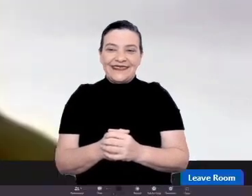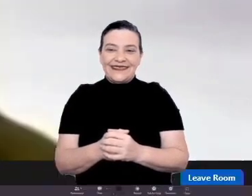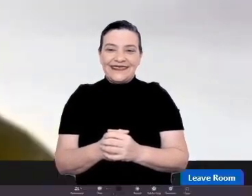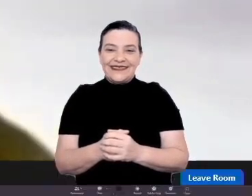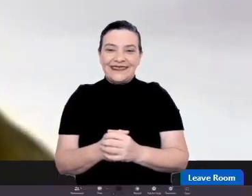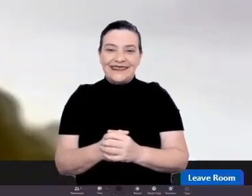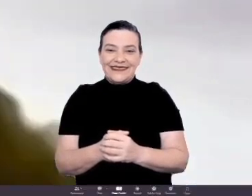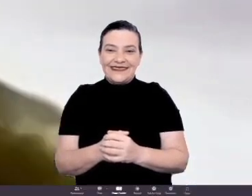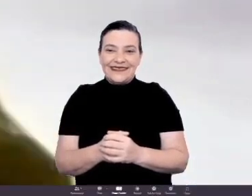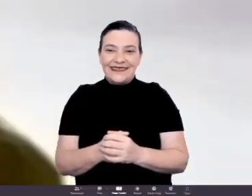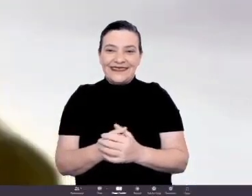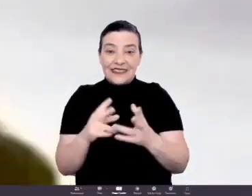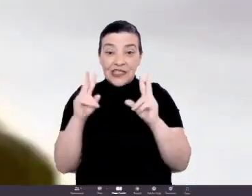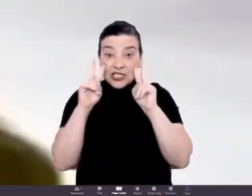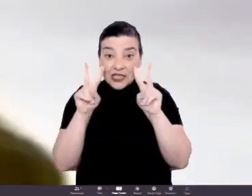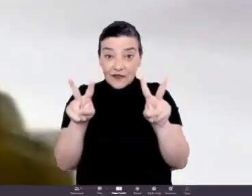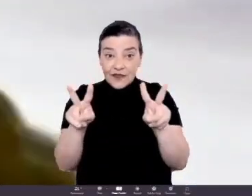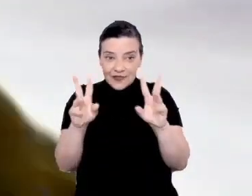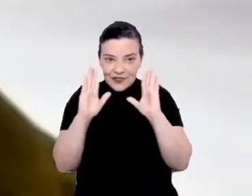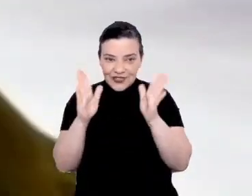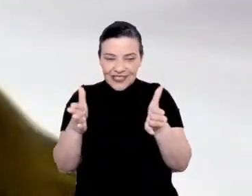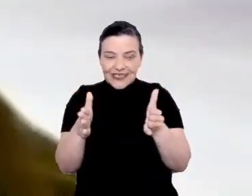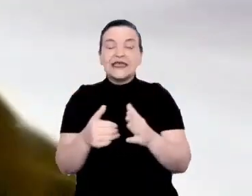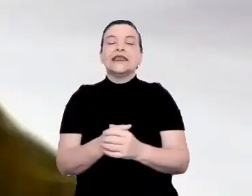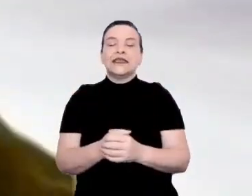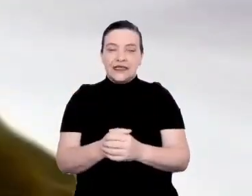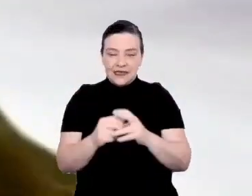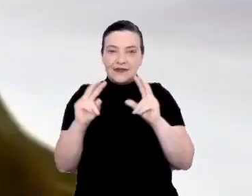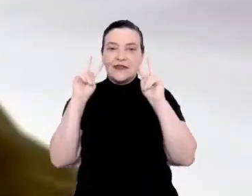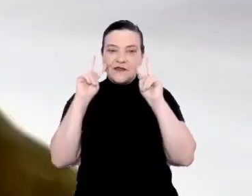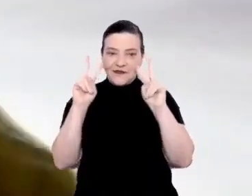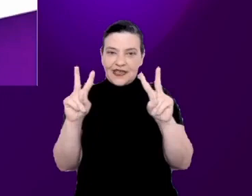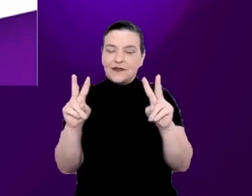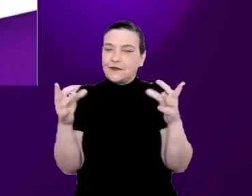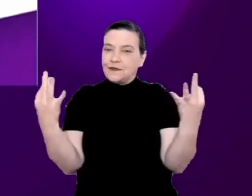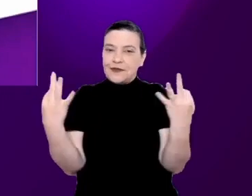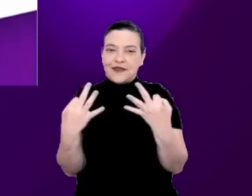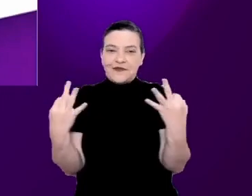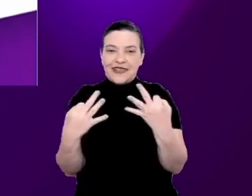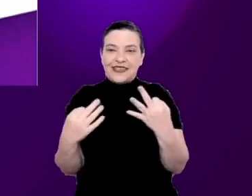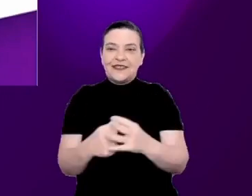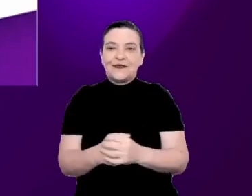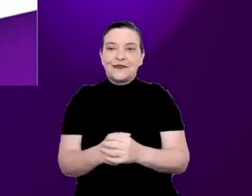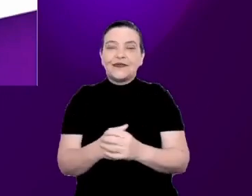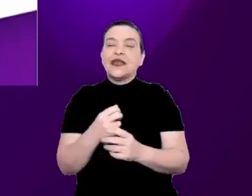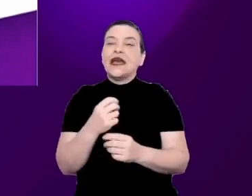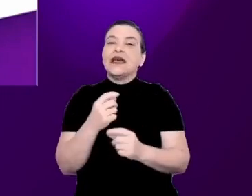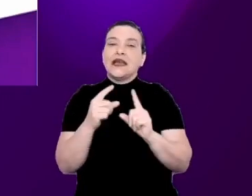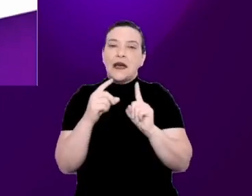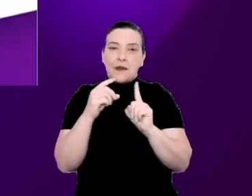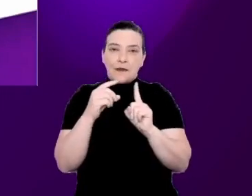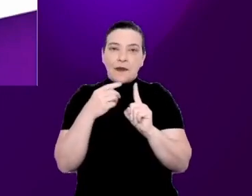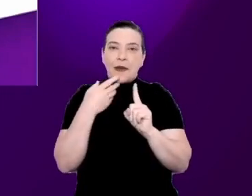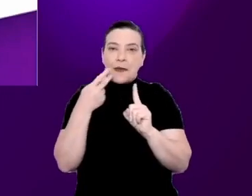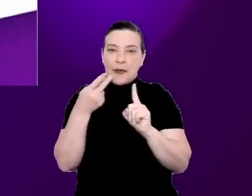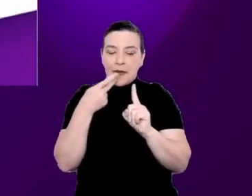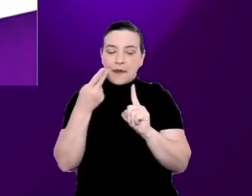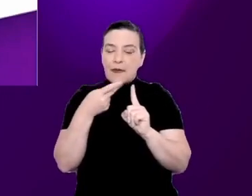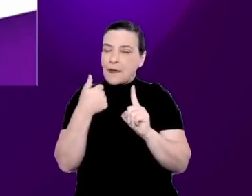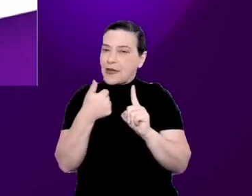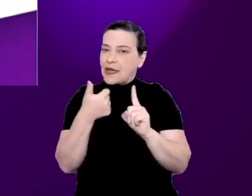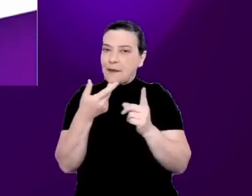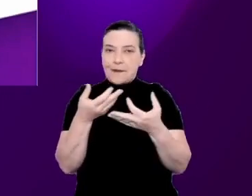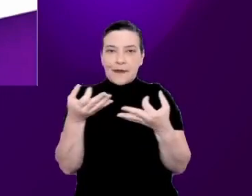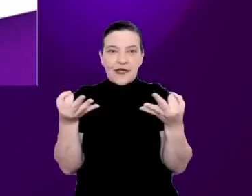Vocês já estão vendo a minha tela? Tô aqui. Sim, estamos sim, Paula. Tá perfeita a tua tela, teu áudio tá bom também. Pode seguir. Tá ótimo.